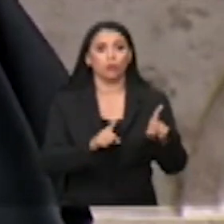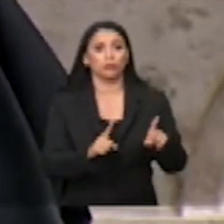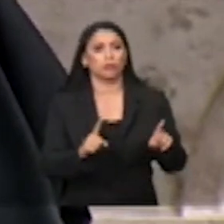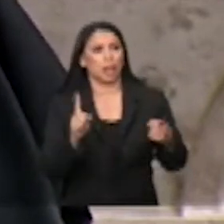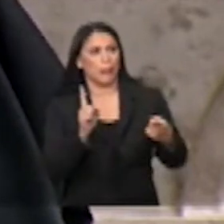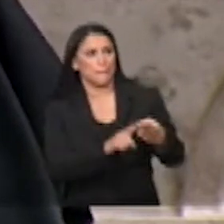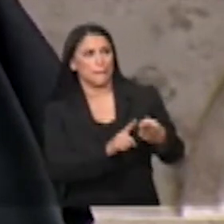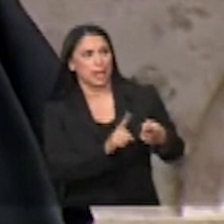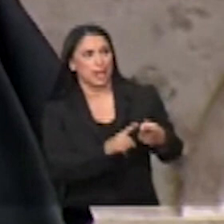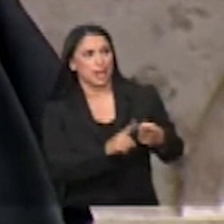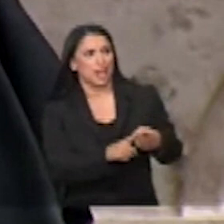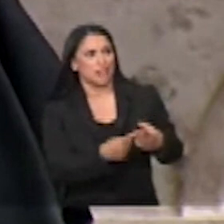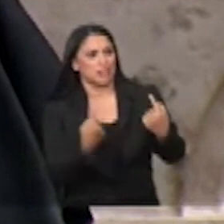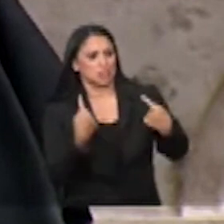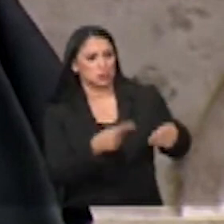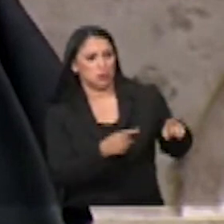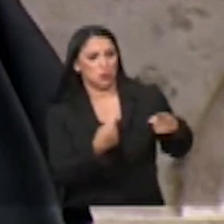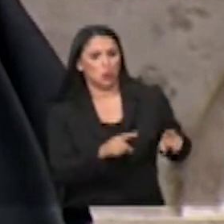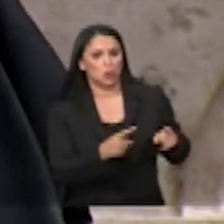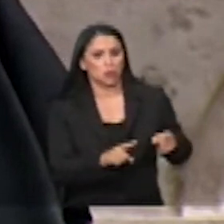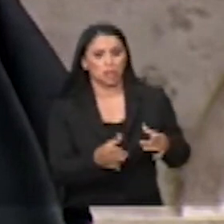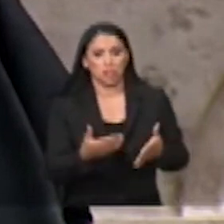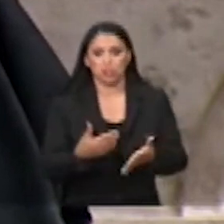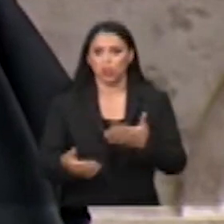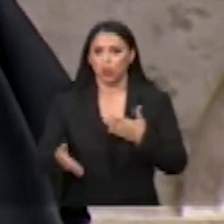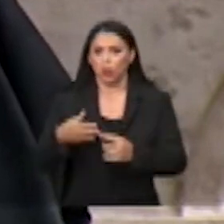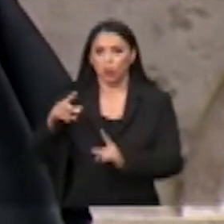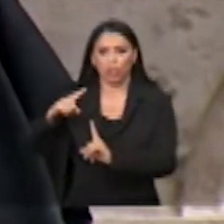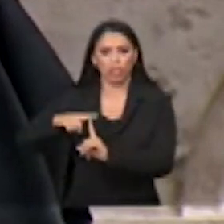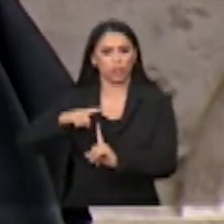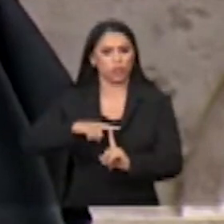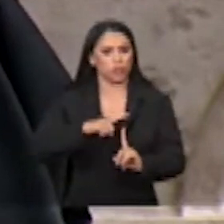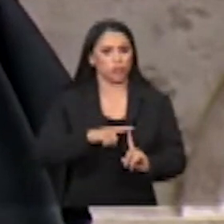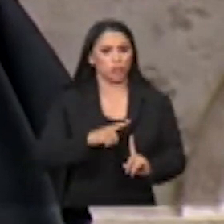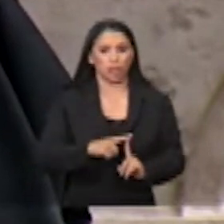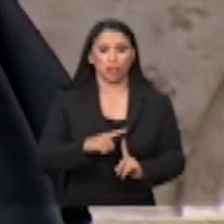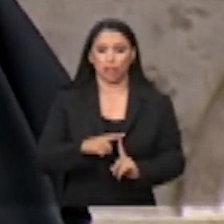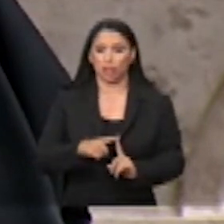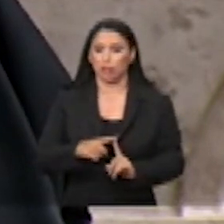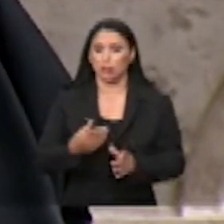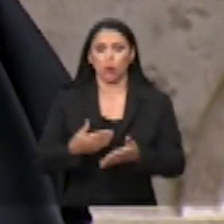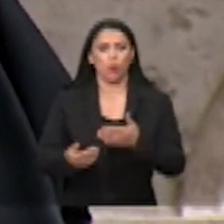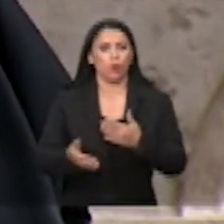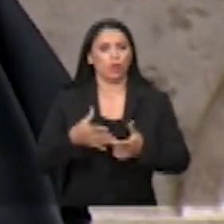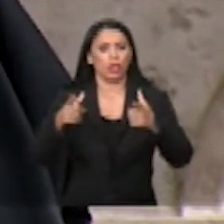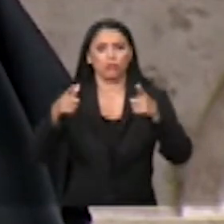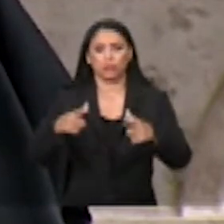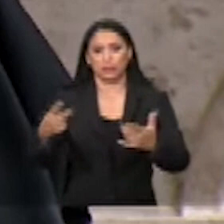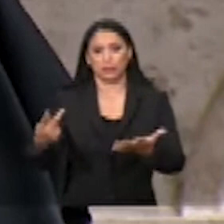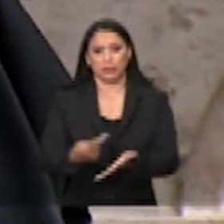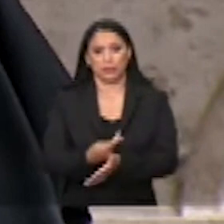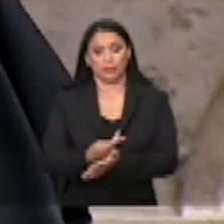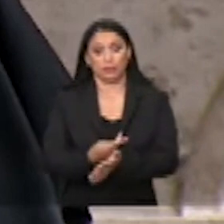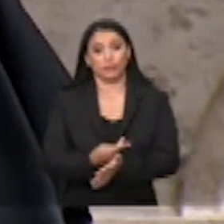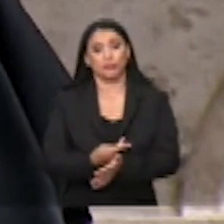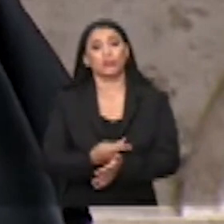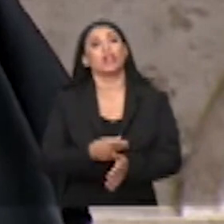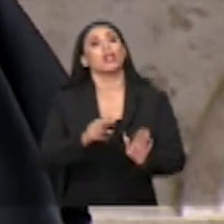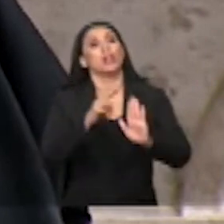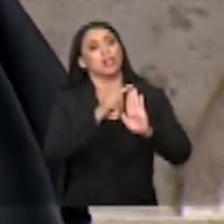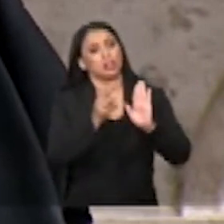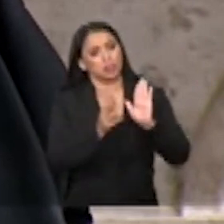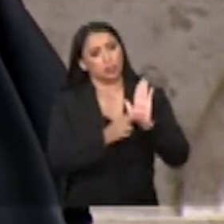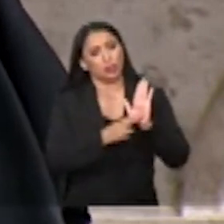e intimidações de qualquer natureza, venha de onde vier a normatividade